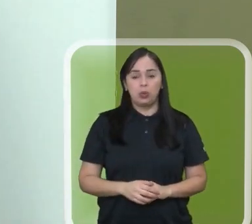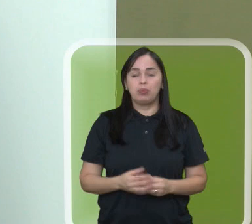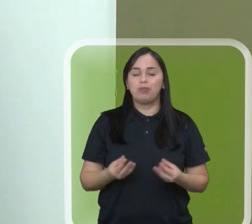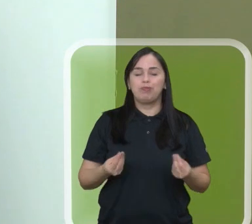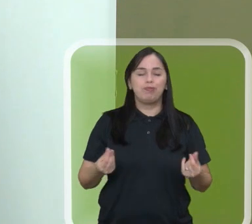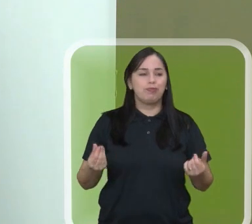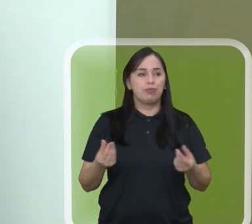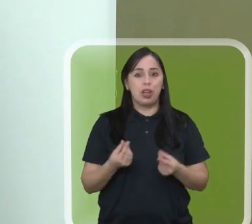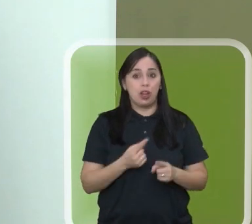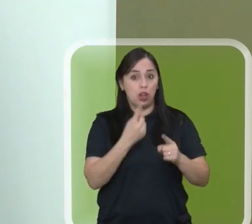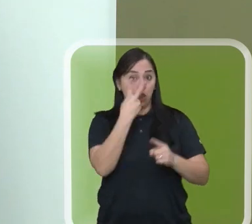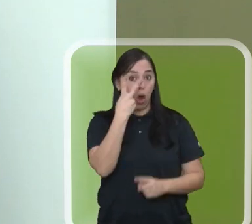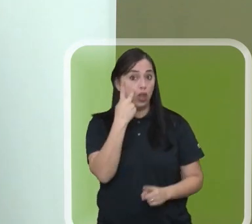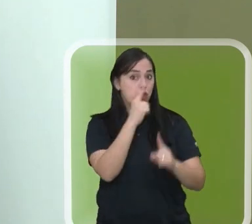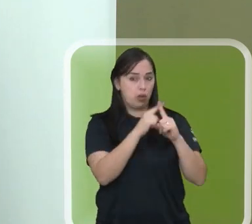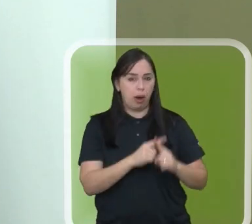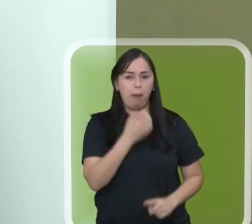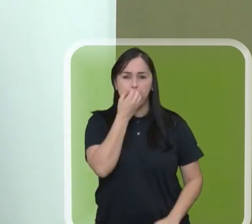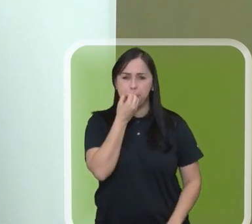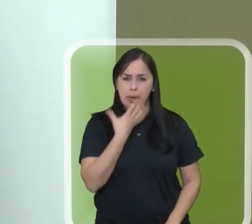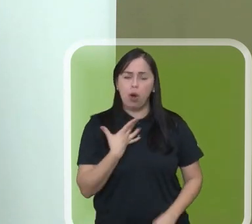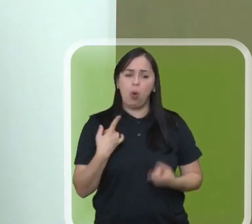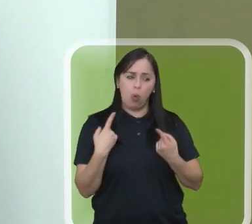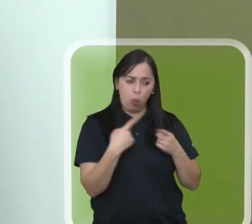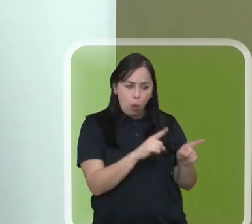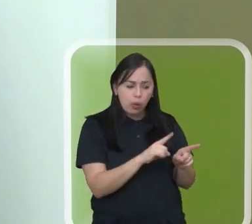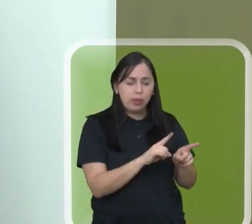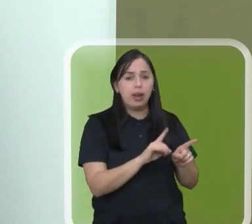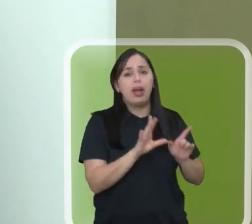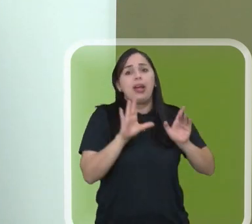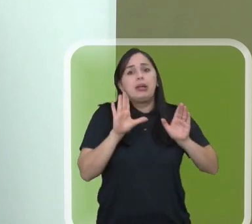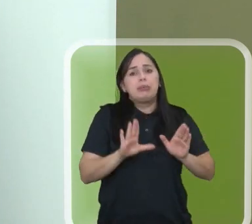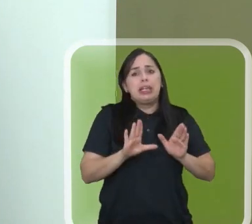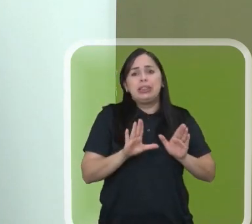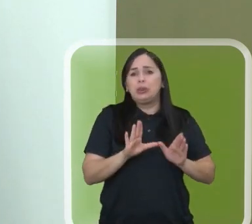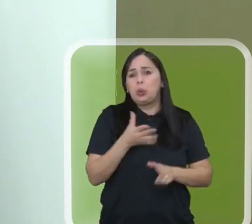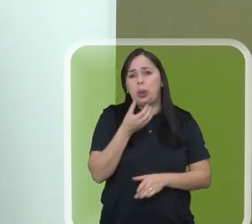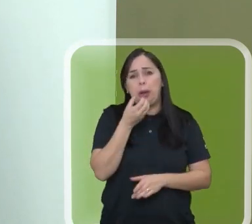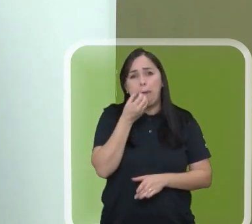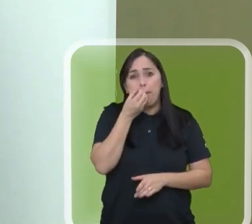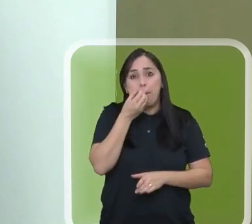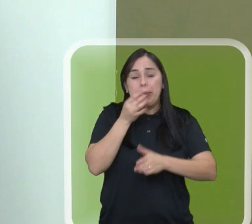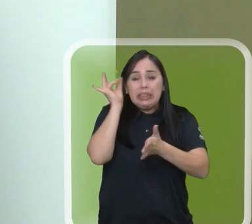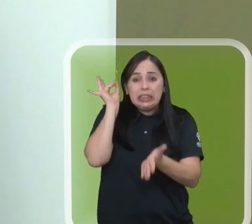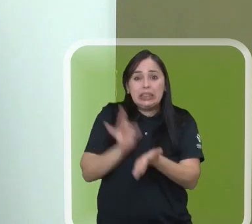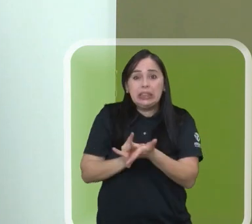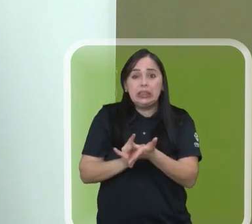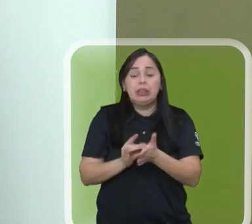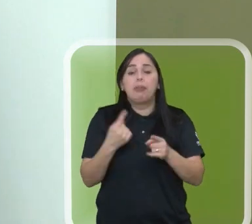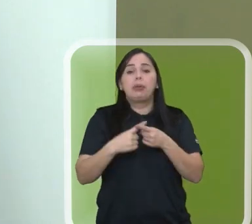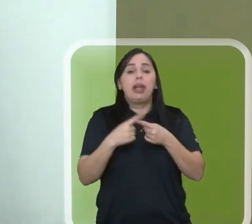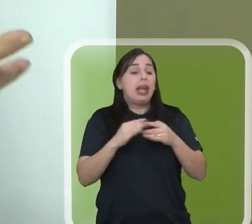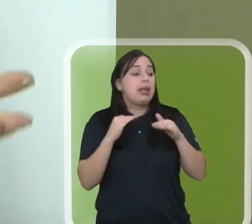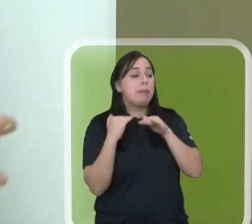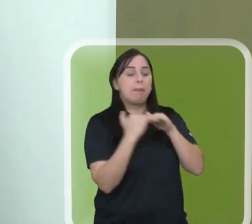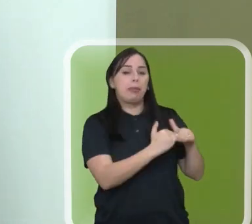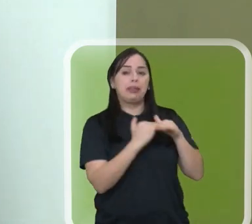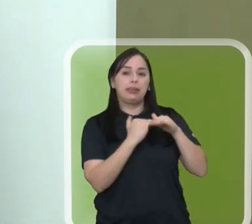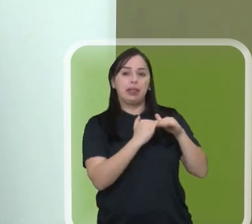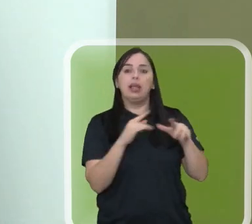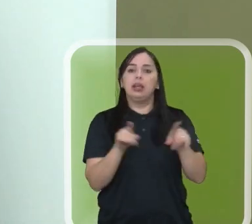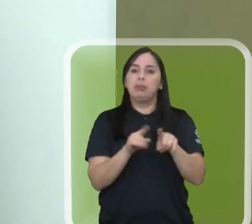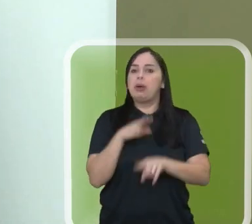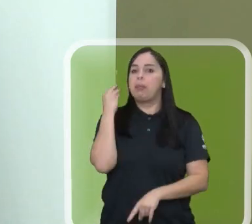foram 2 jogos bons contra o Comercial. Mas não foi o suficiente, empatou lá ali. E outra coisa, tinha chance também